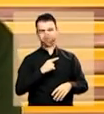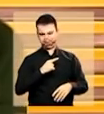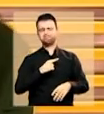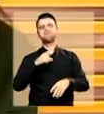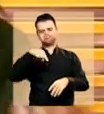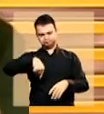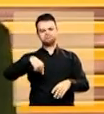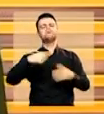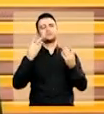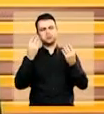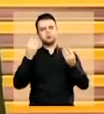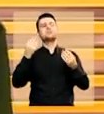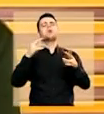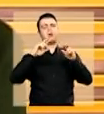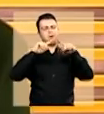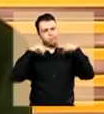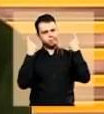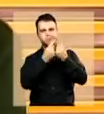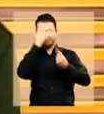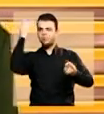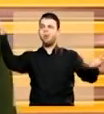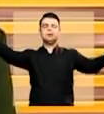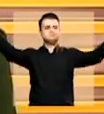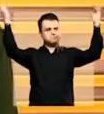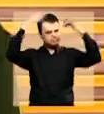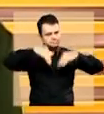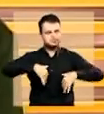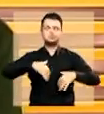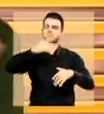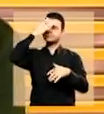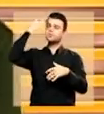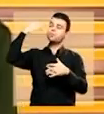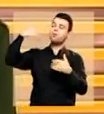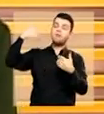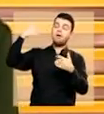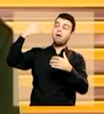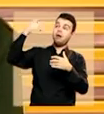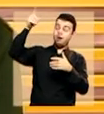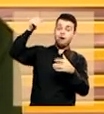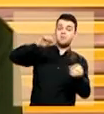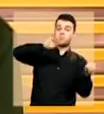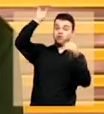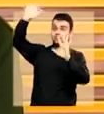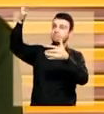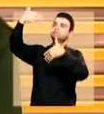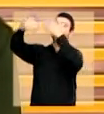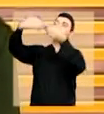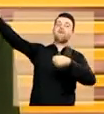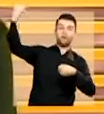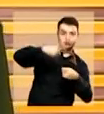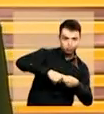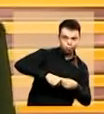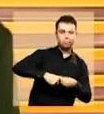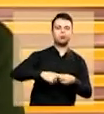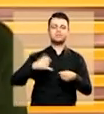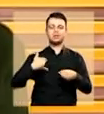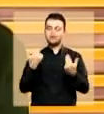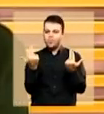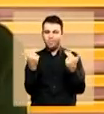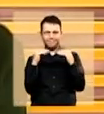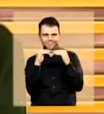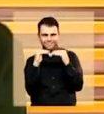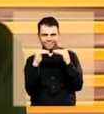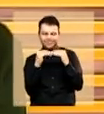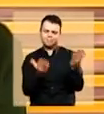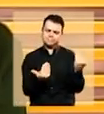loja com quem já foi, quem está voltando, quem está indo, principalmente para grupos, né? Sim. Traz uma pessoa que já vivenciou, da mesma idade. Para adolescente é